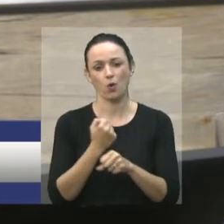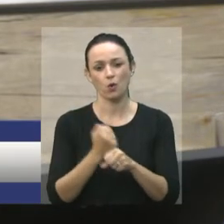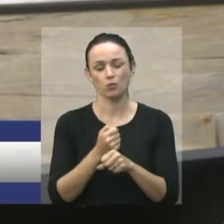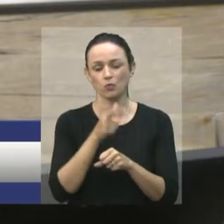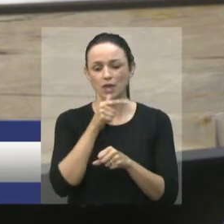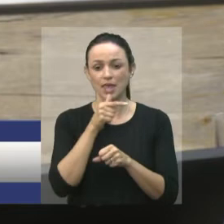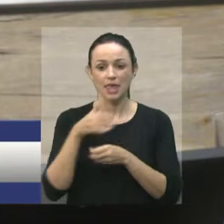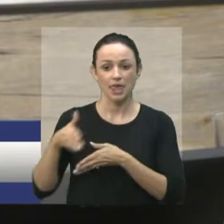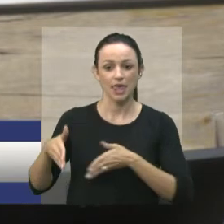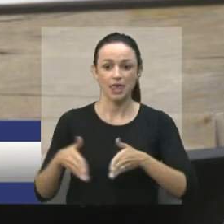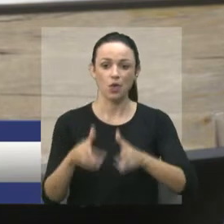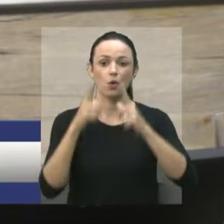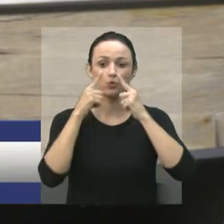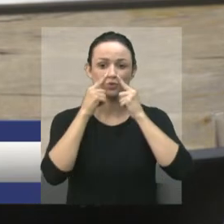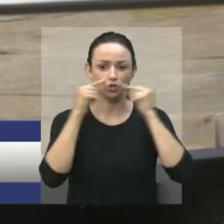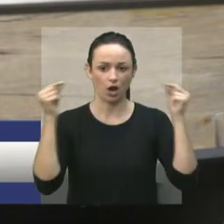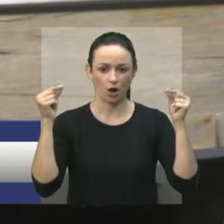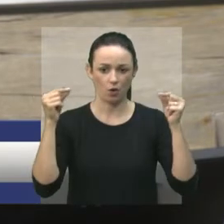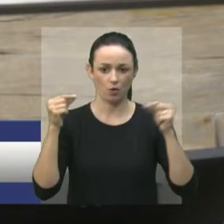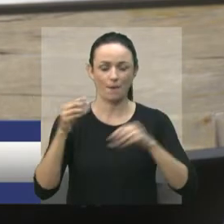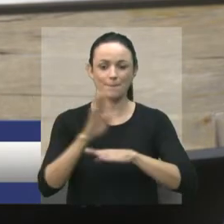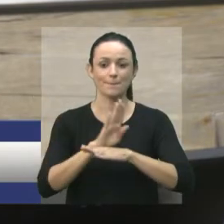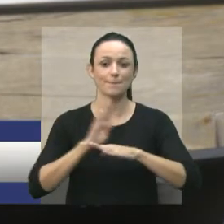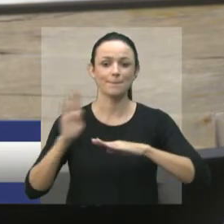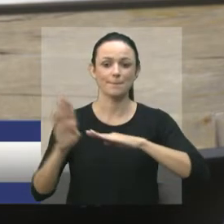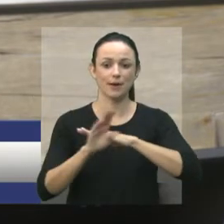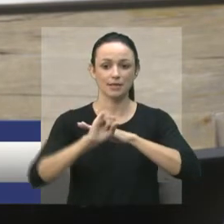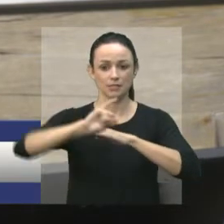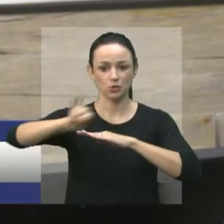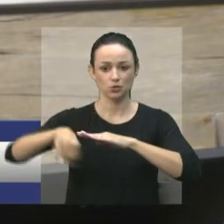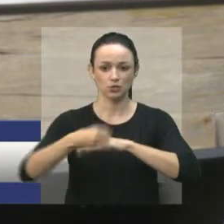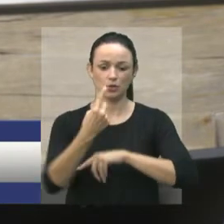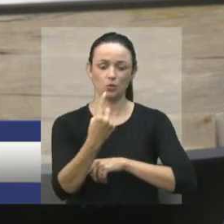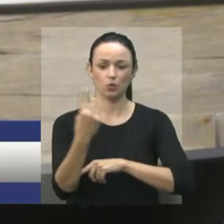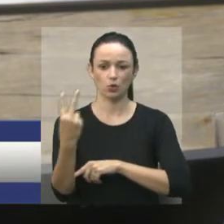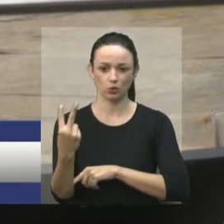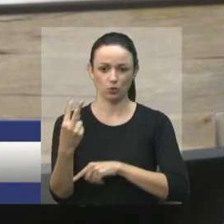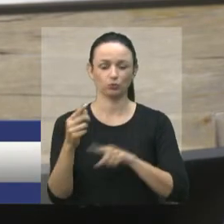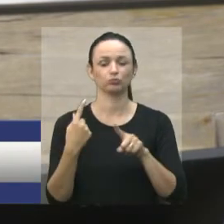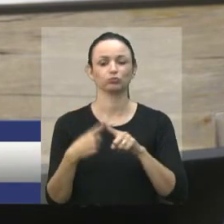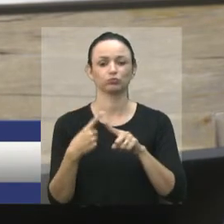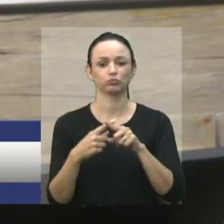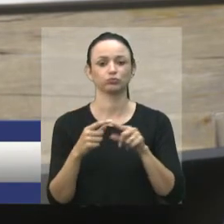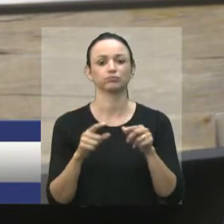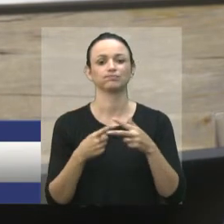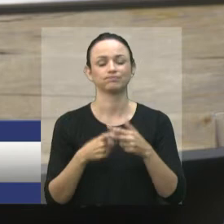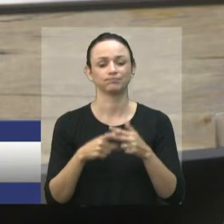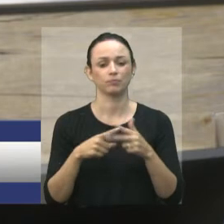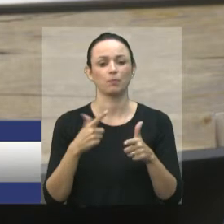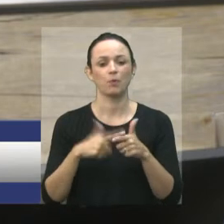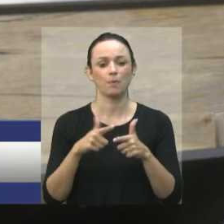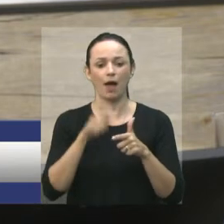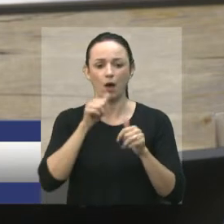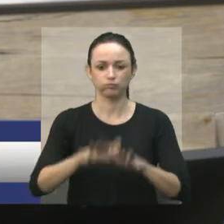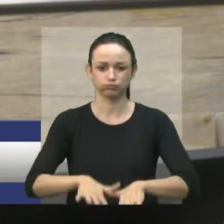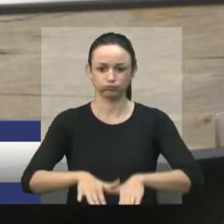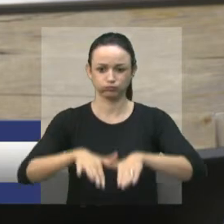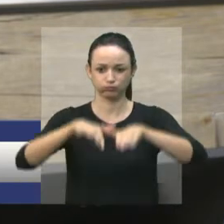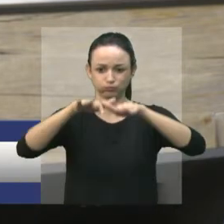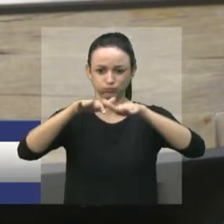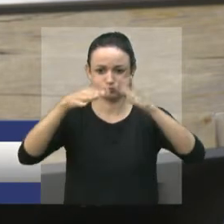Rio Jaú, no âmbito do bairro São José 1 e 2, destinada à correção do problema de alagamentos e